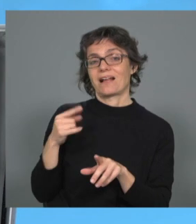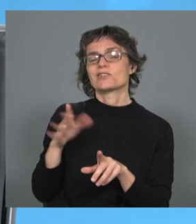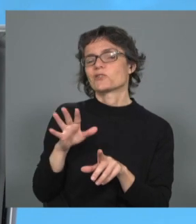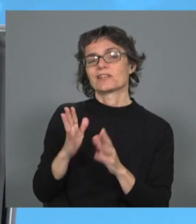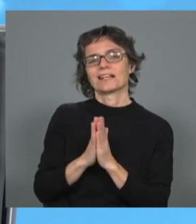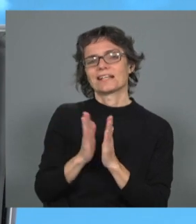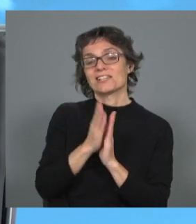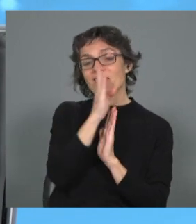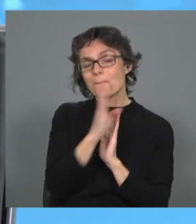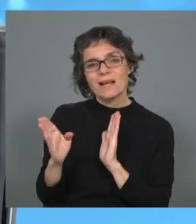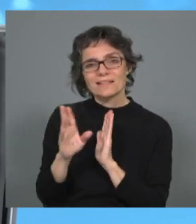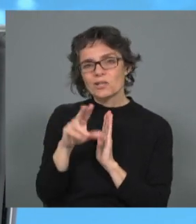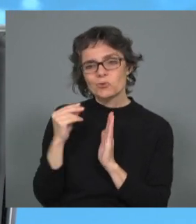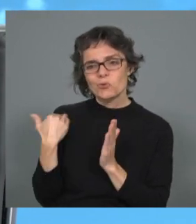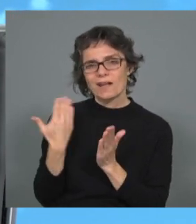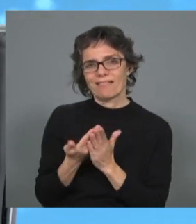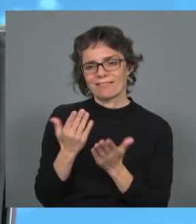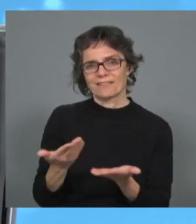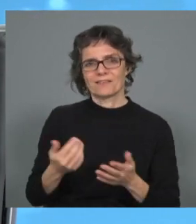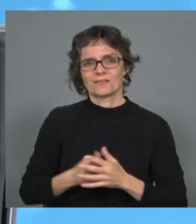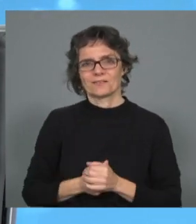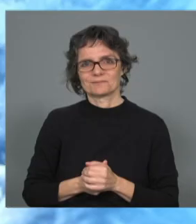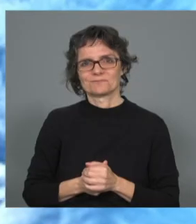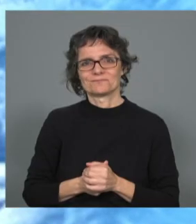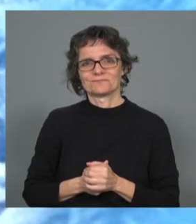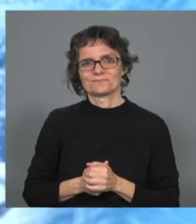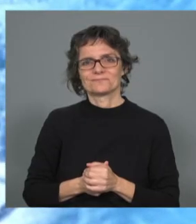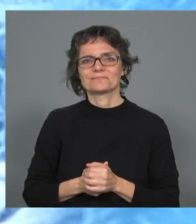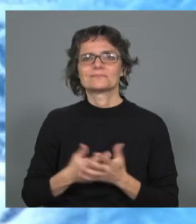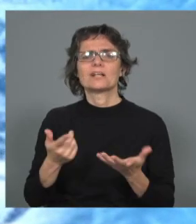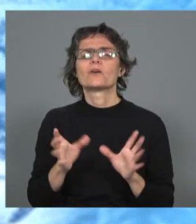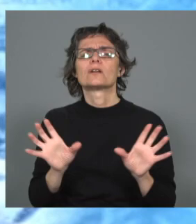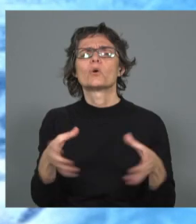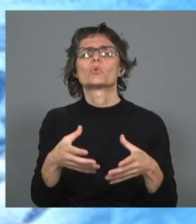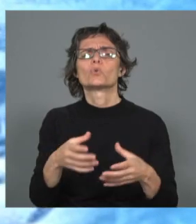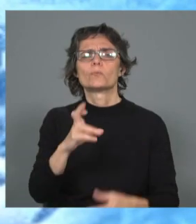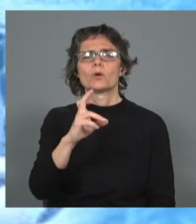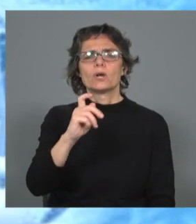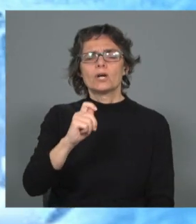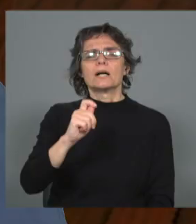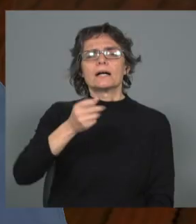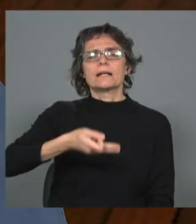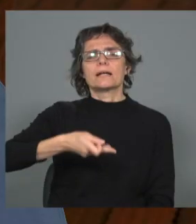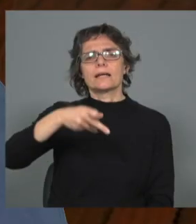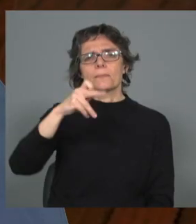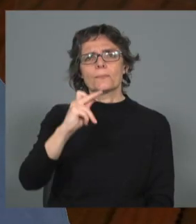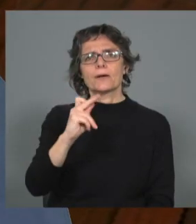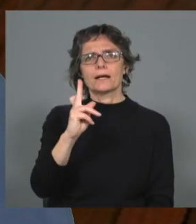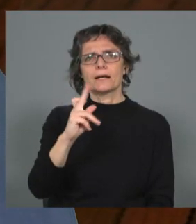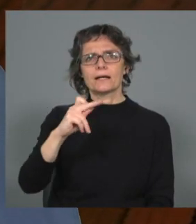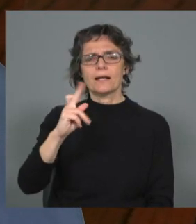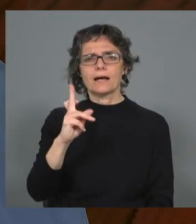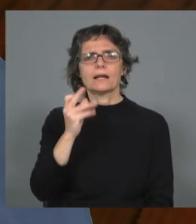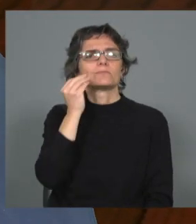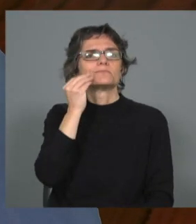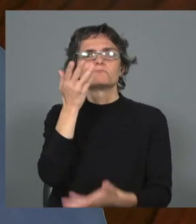Entretanto, como é que está o Grupo Reparar? Bom, o Grupo Reparar, e acreditamos nós que pelas